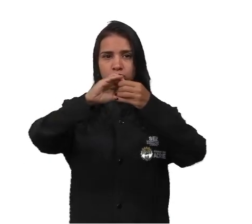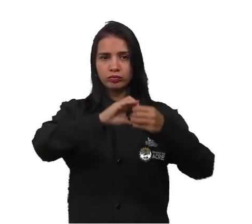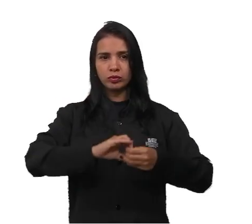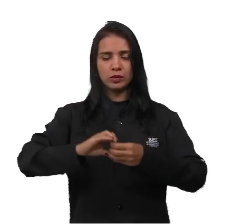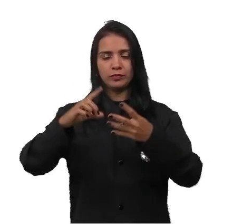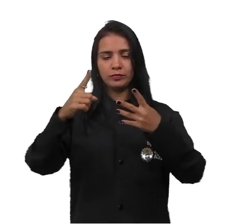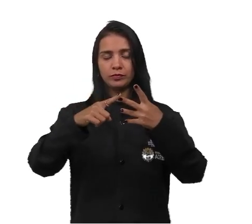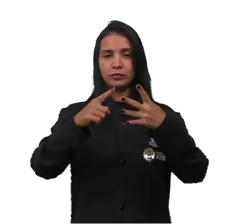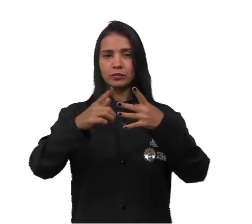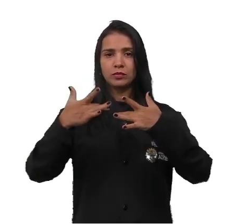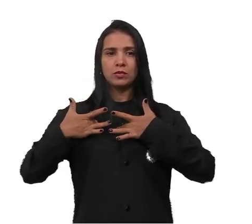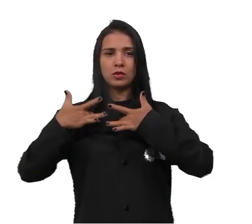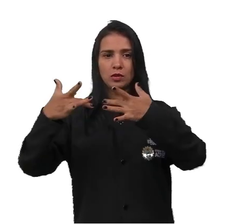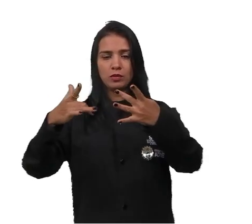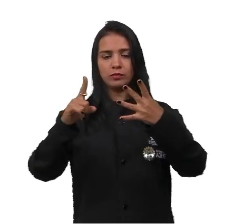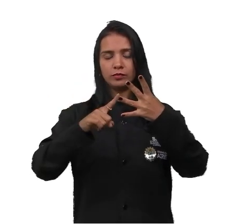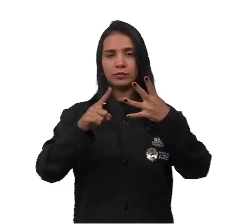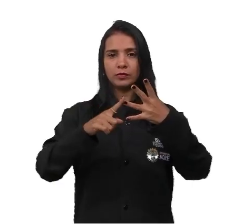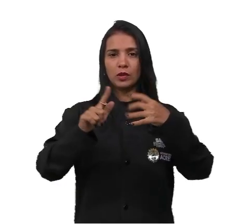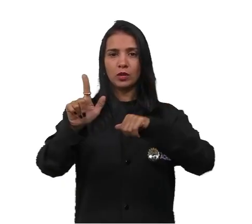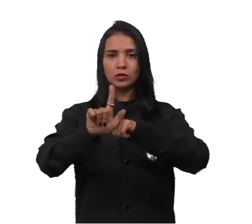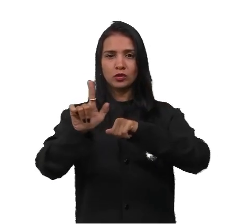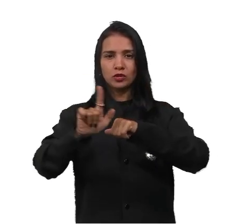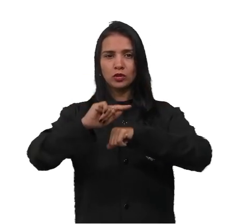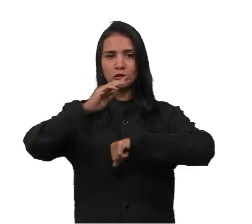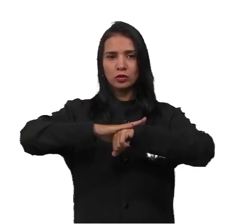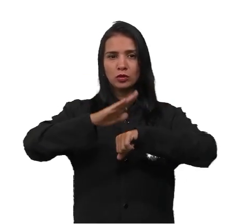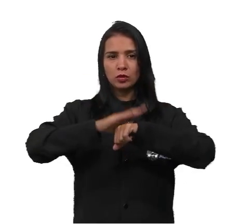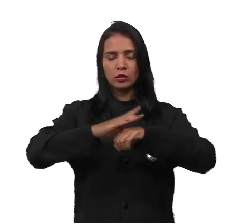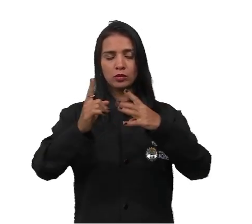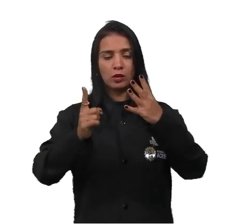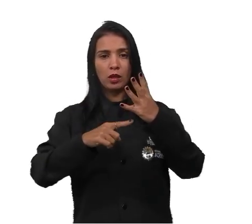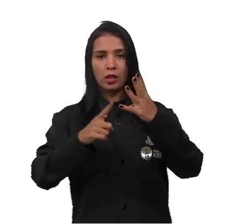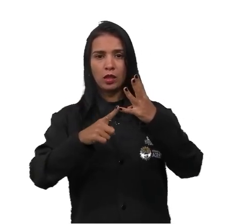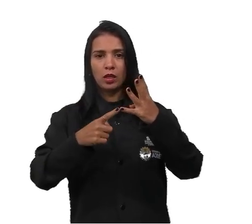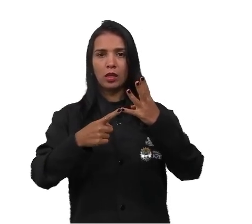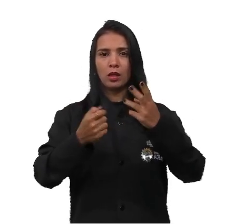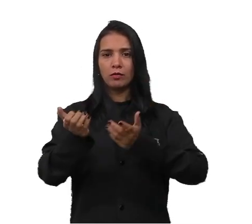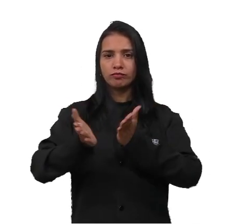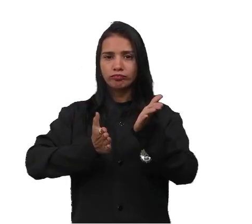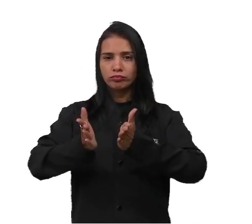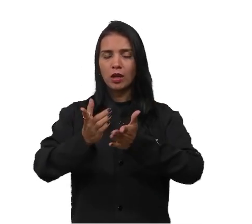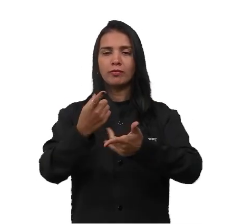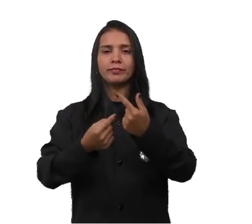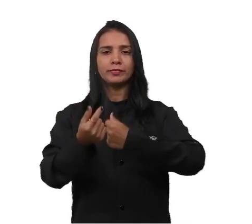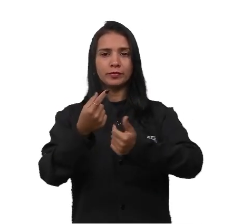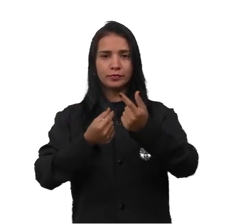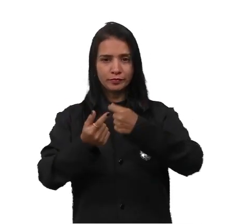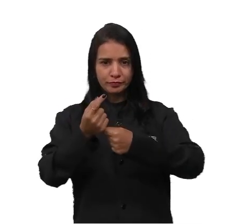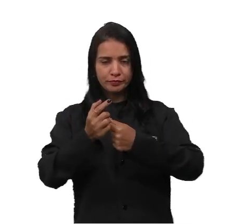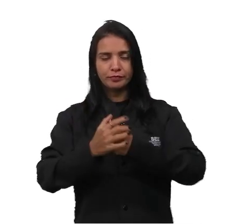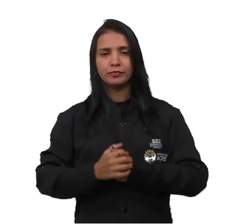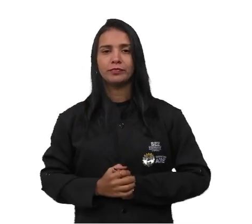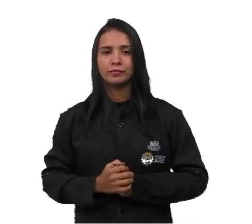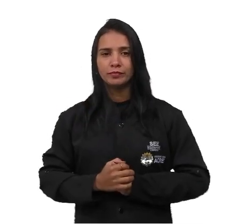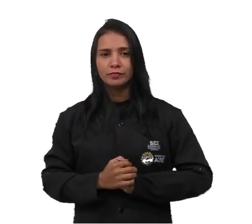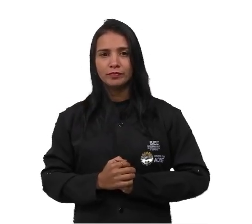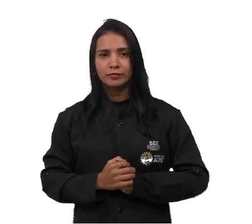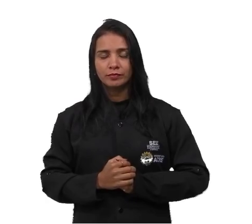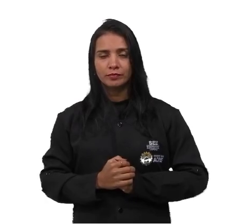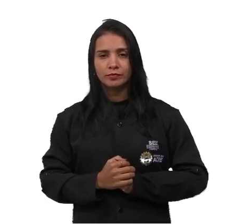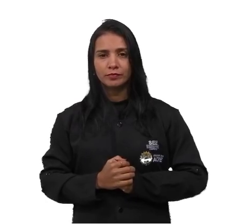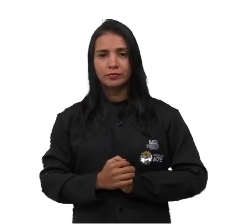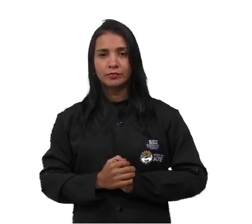solidariedade, autogestão e viabilidade econômica. Ou seja, a